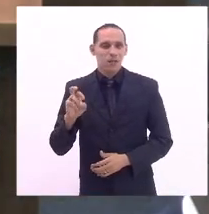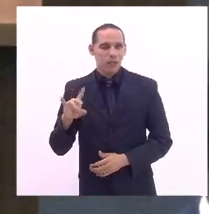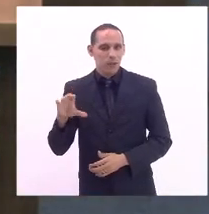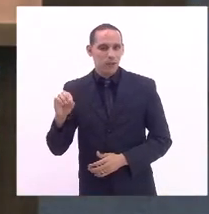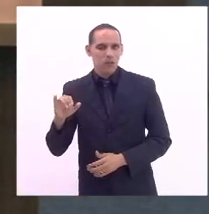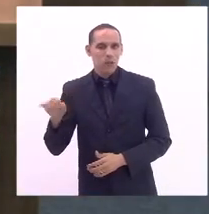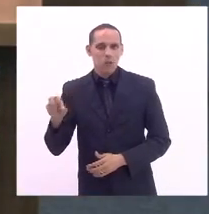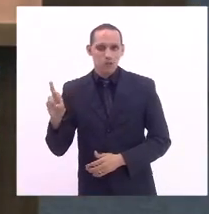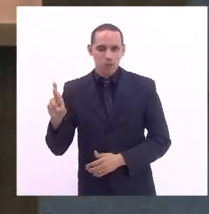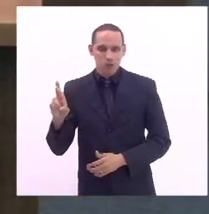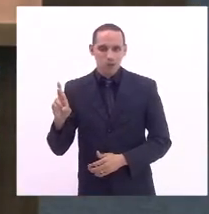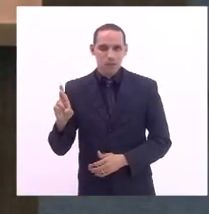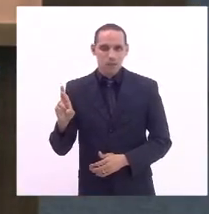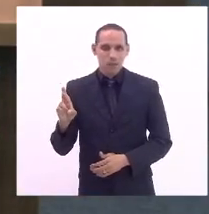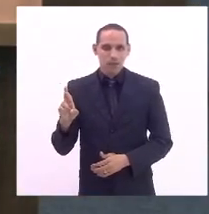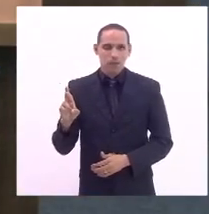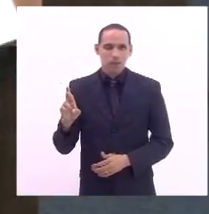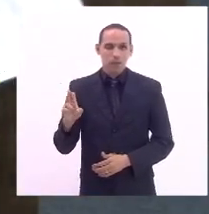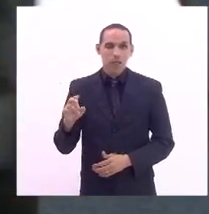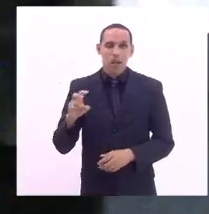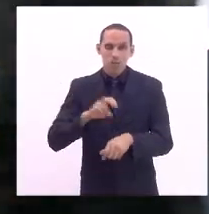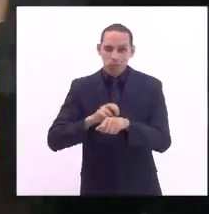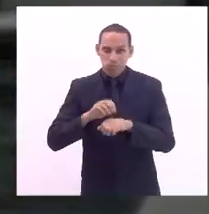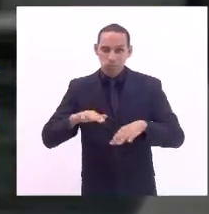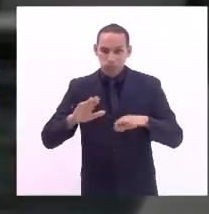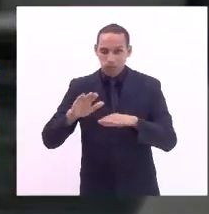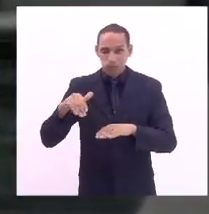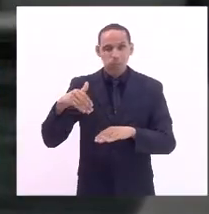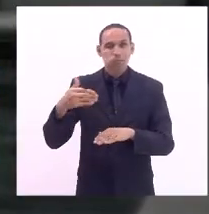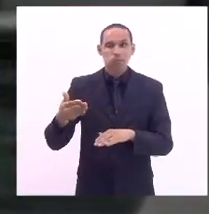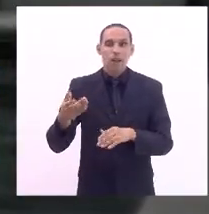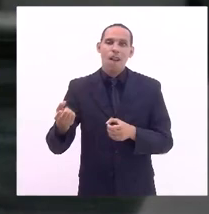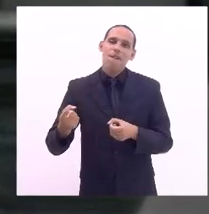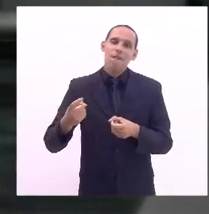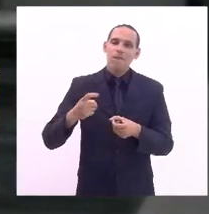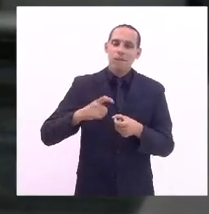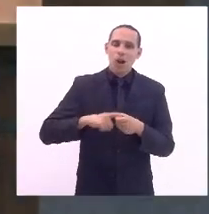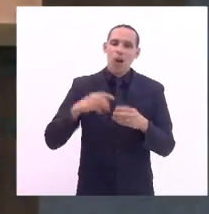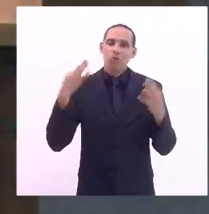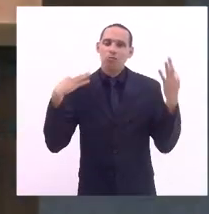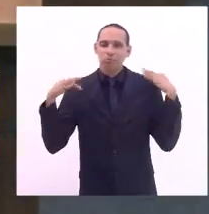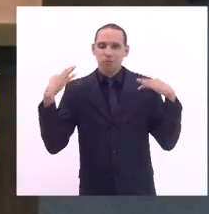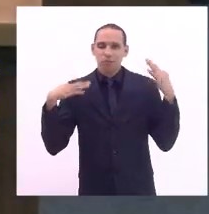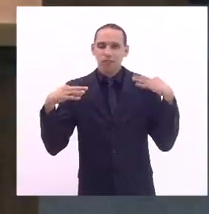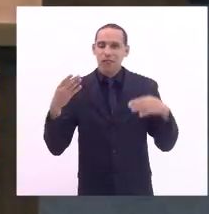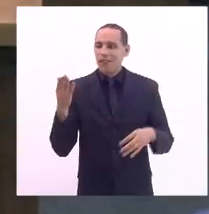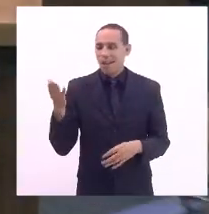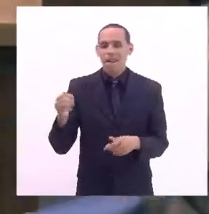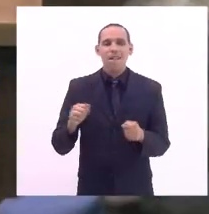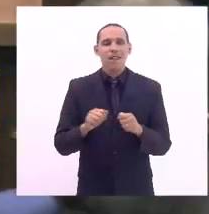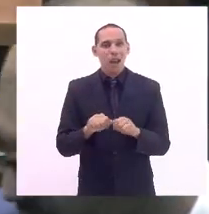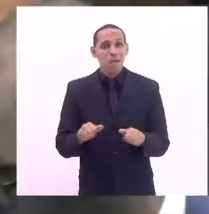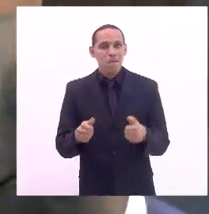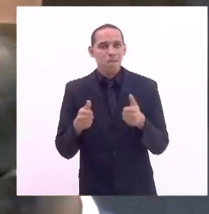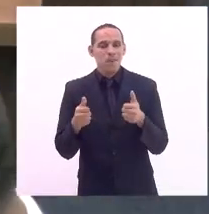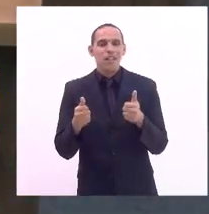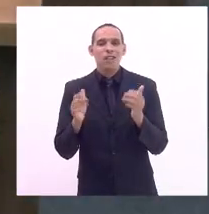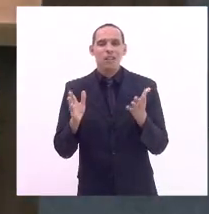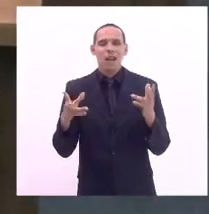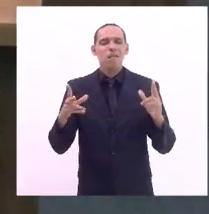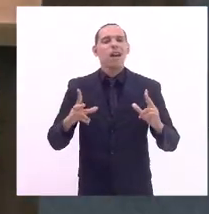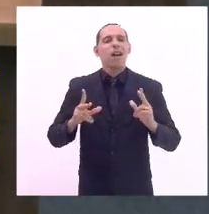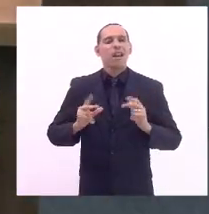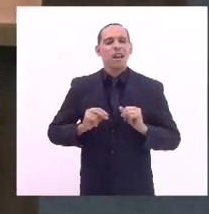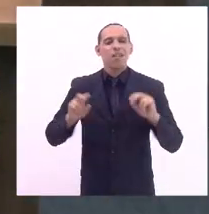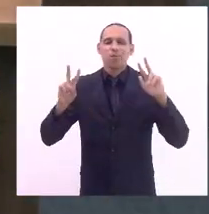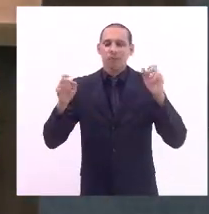E dizer que pós-pandemia, recuperando o turismo do Rio de Janeiro, o que já o faz merecedor de um importante